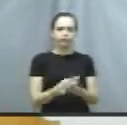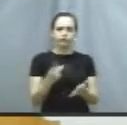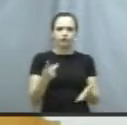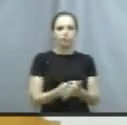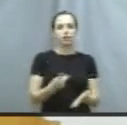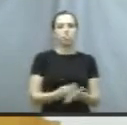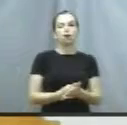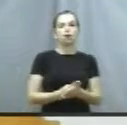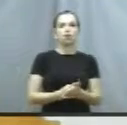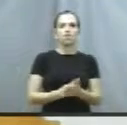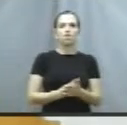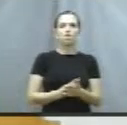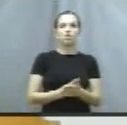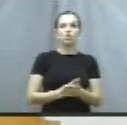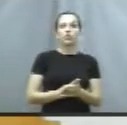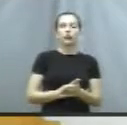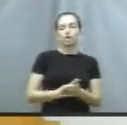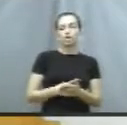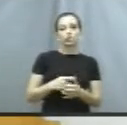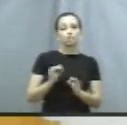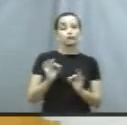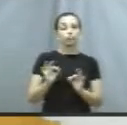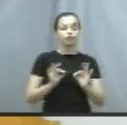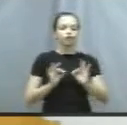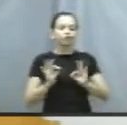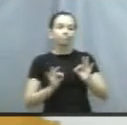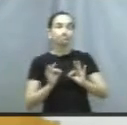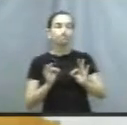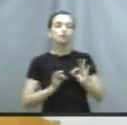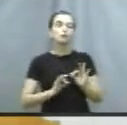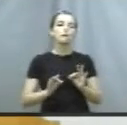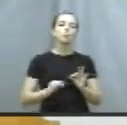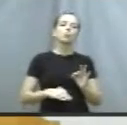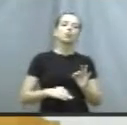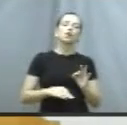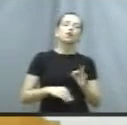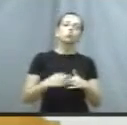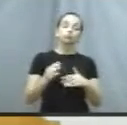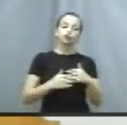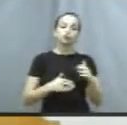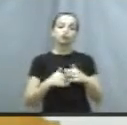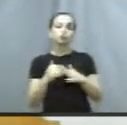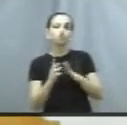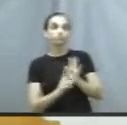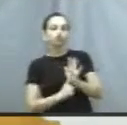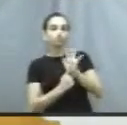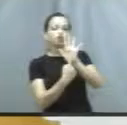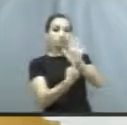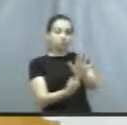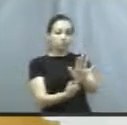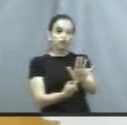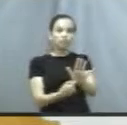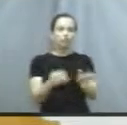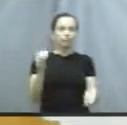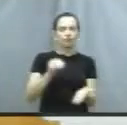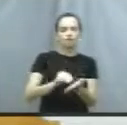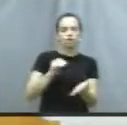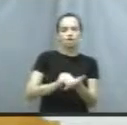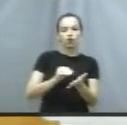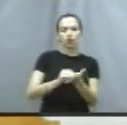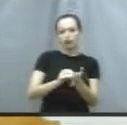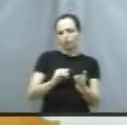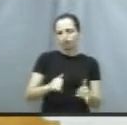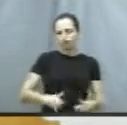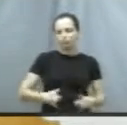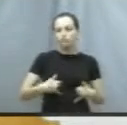cometida nessa operação, que na prática reflete a falta de empenho